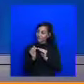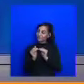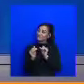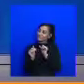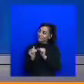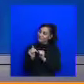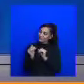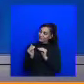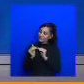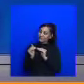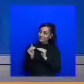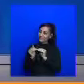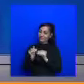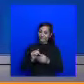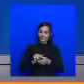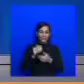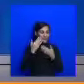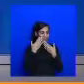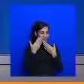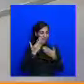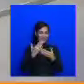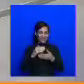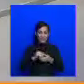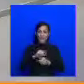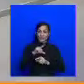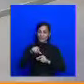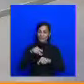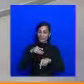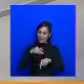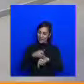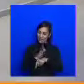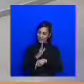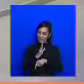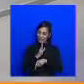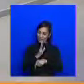confirmo. Sim, confirmo. Obrigado. Sorteio validado.